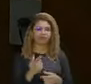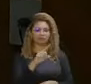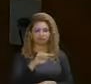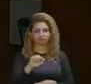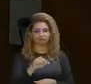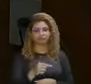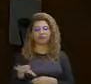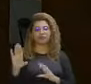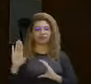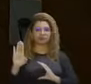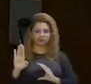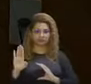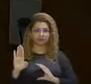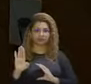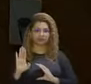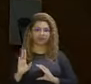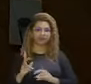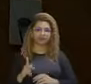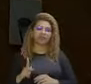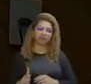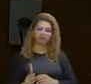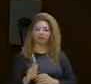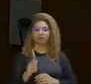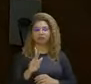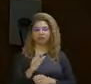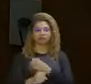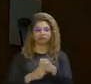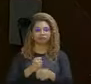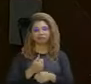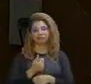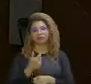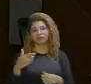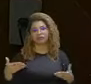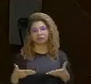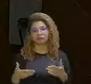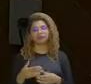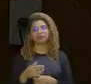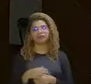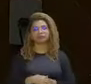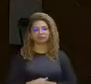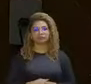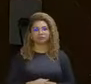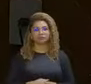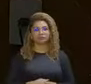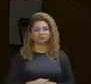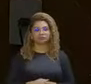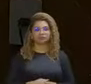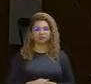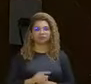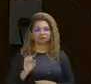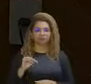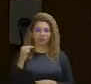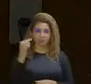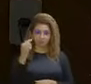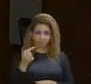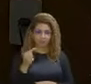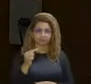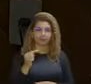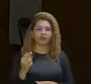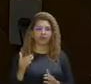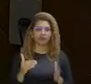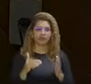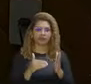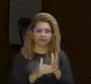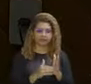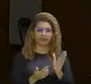eleitoral durante o curso do mandato ao qual concorreu. Persistindo esses efeitos, após esse período, até a